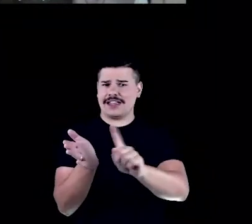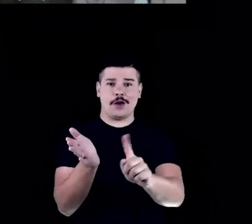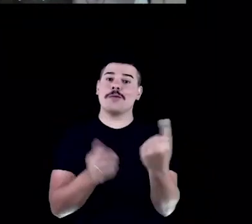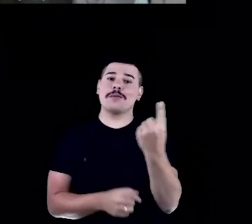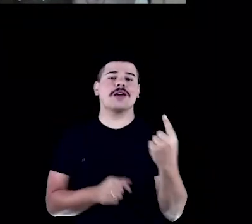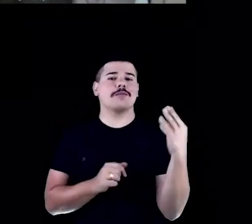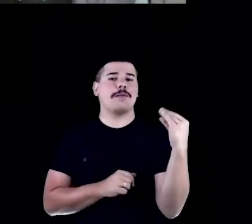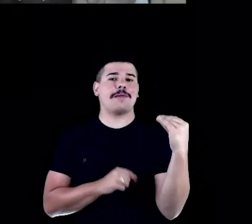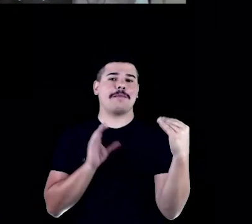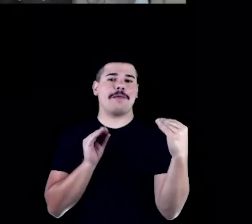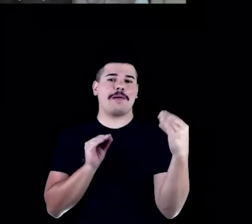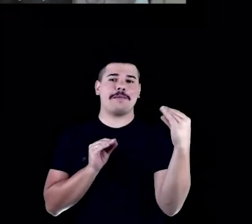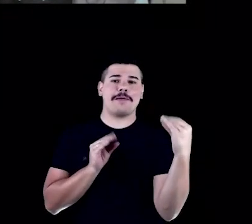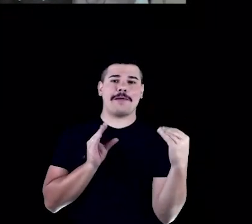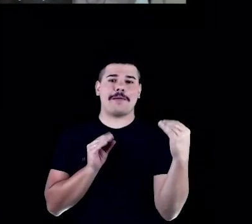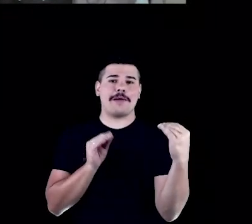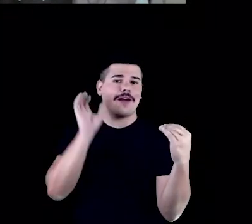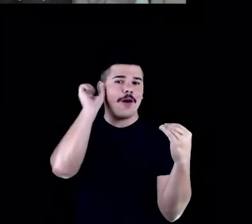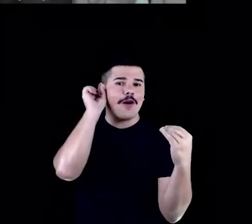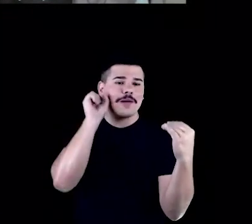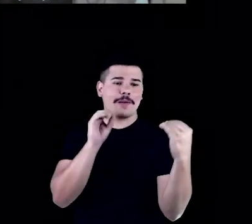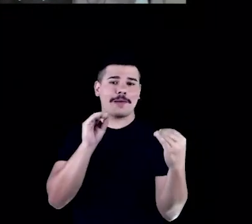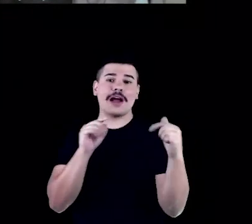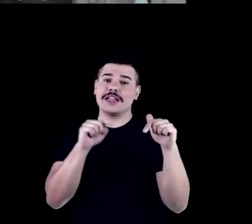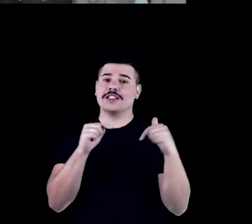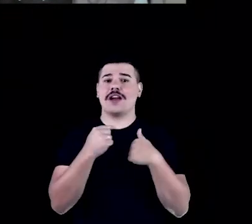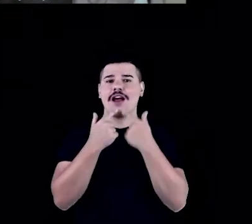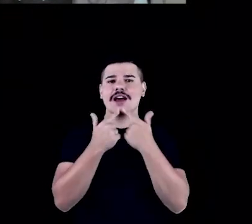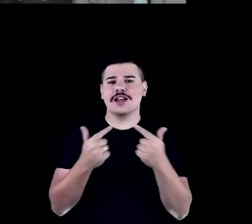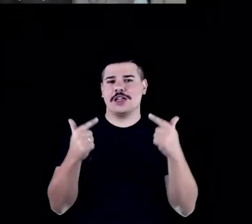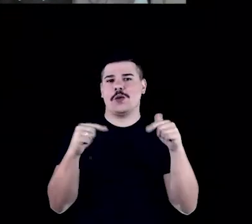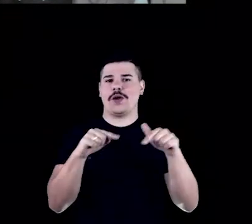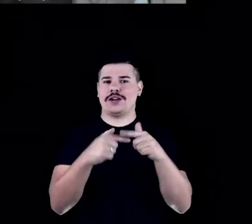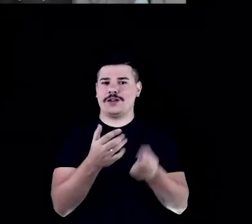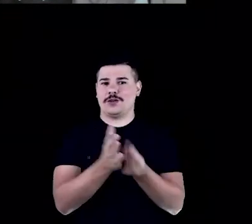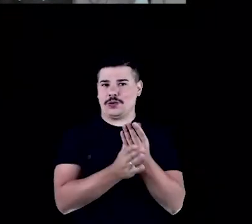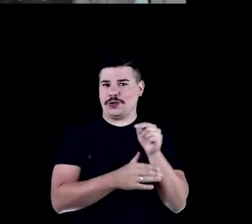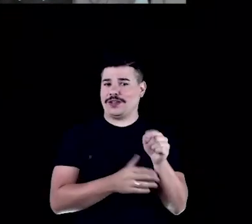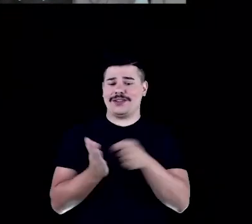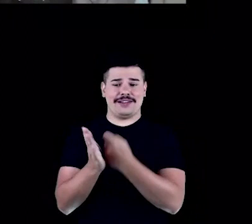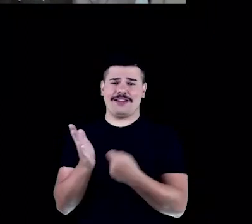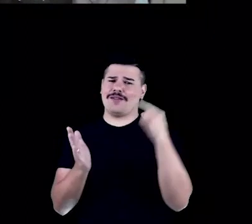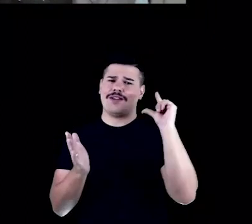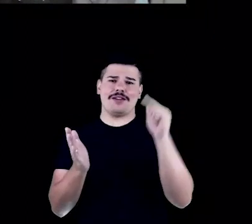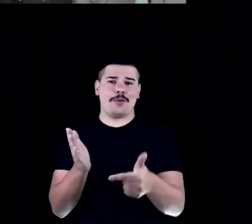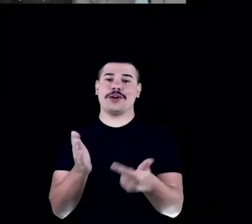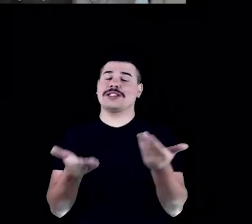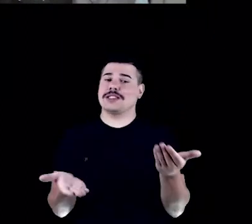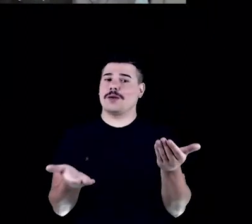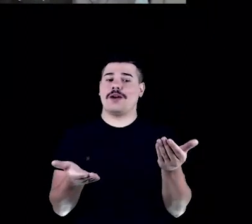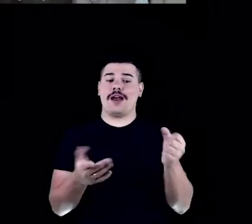nasceu sendo falada e ouvida. Essa coisa que você disse de entrar no corpo, eu acho que tá nisso, assim, né? Que também a